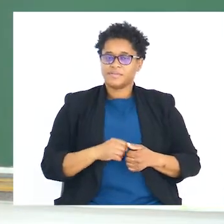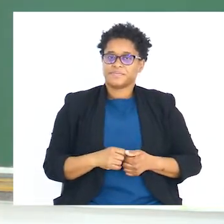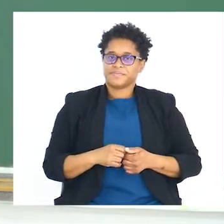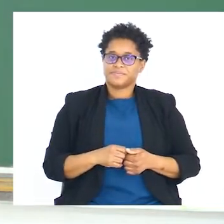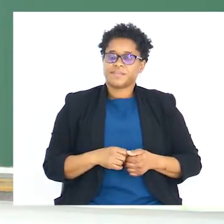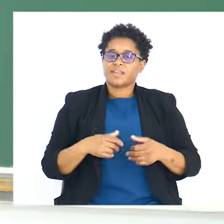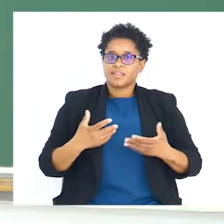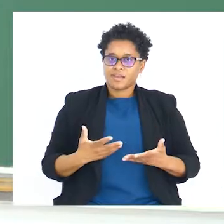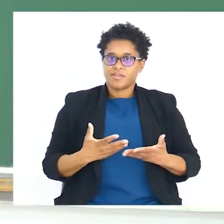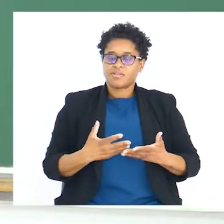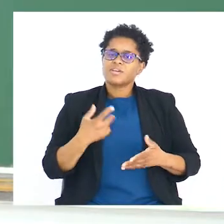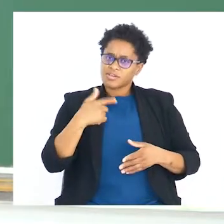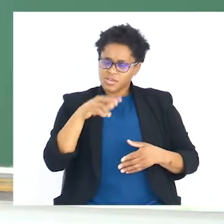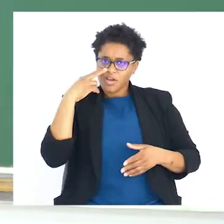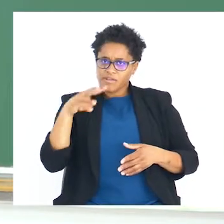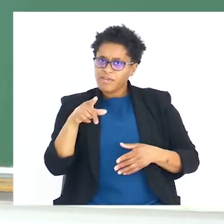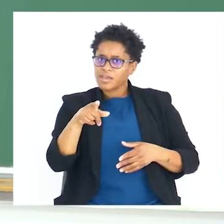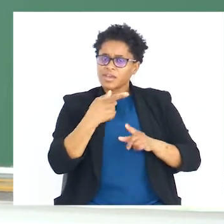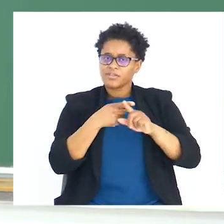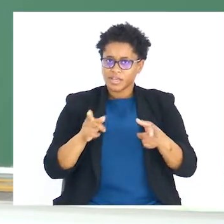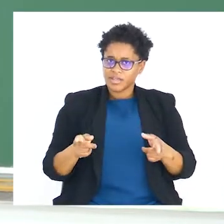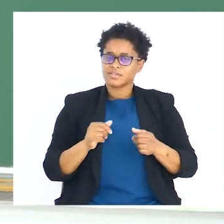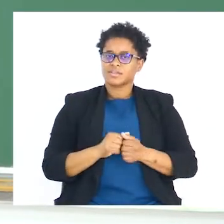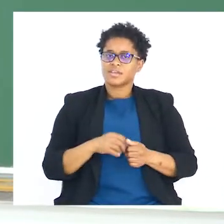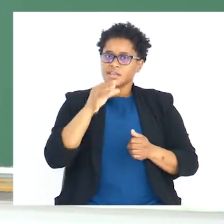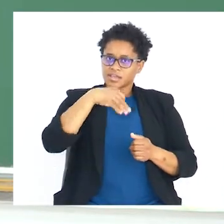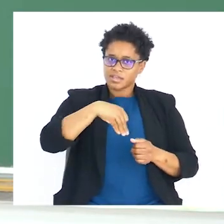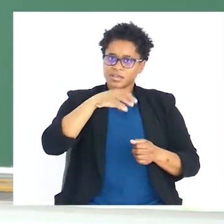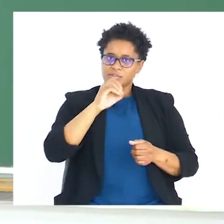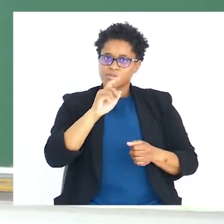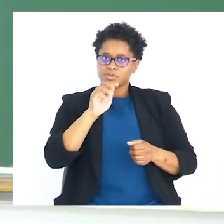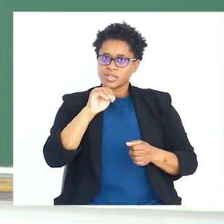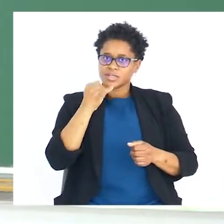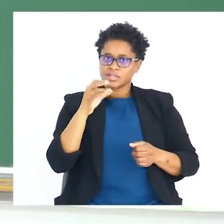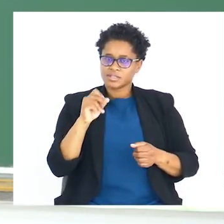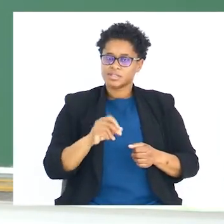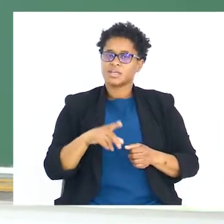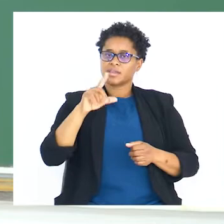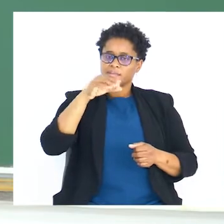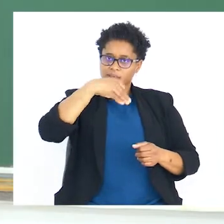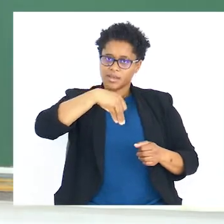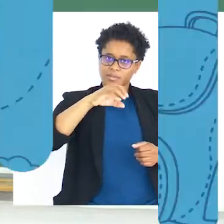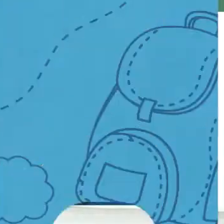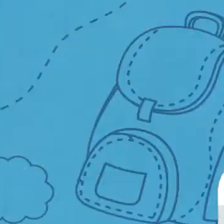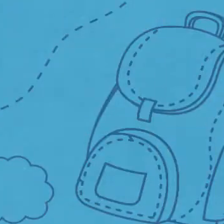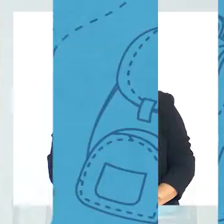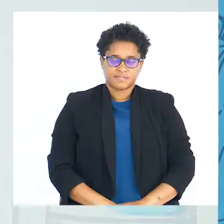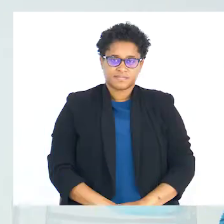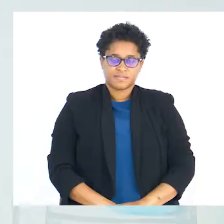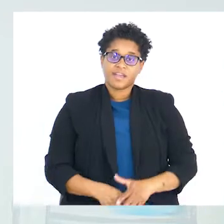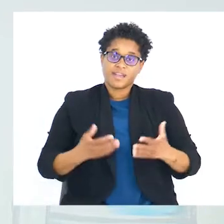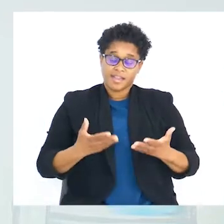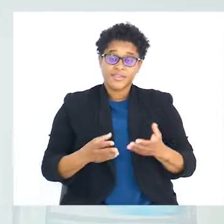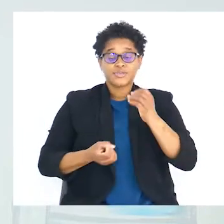Ok? Então, estão a ver aqui a diferença entre poesia e poema.